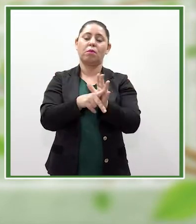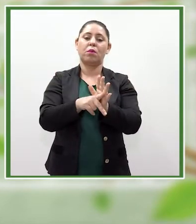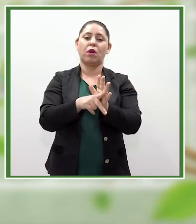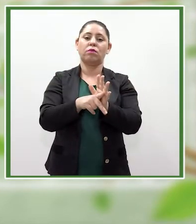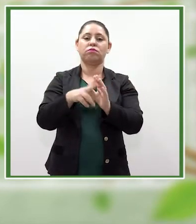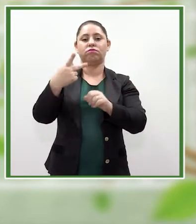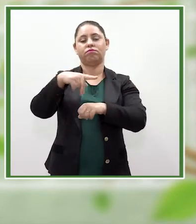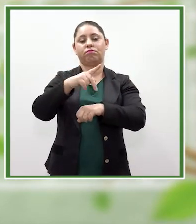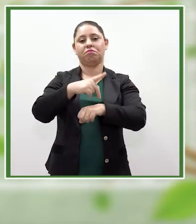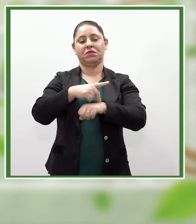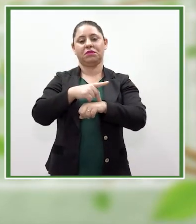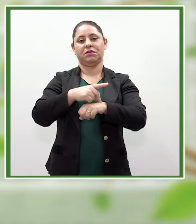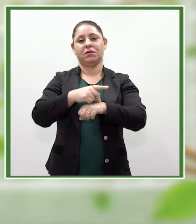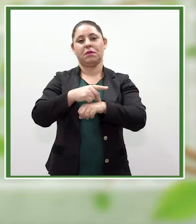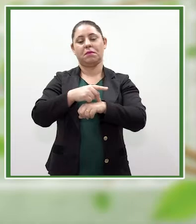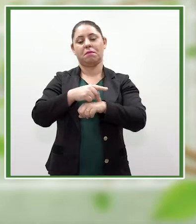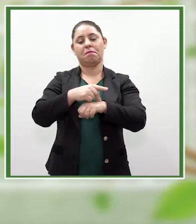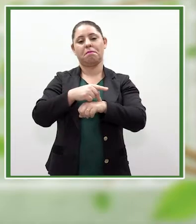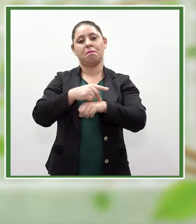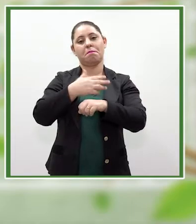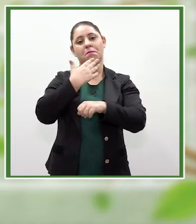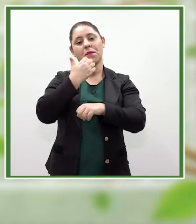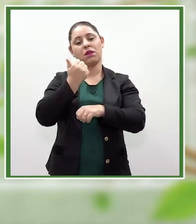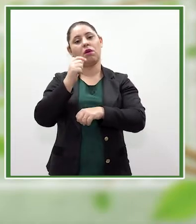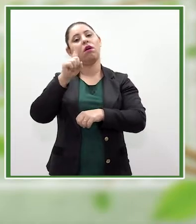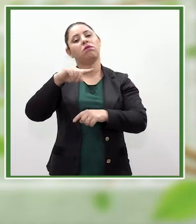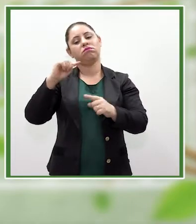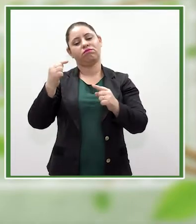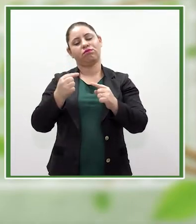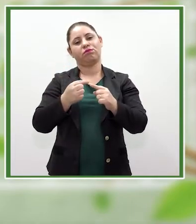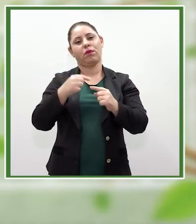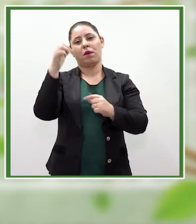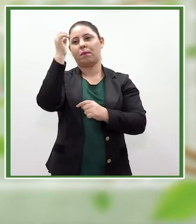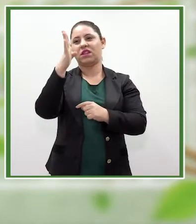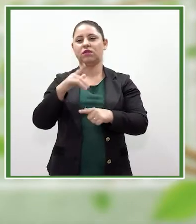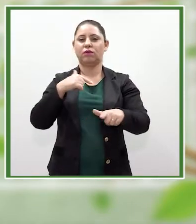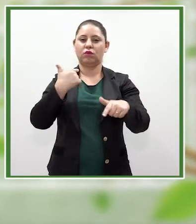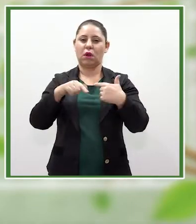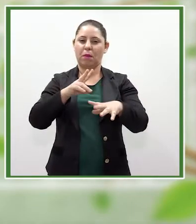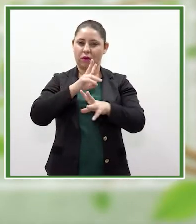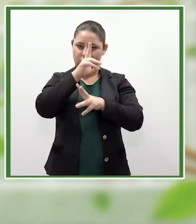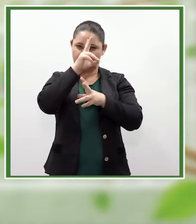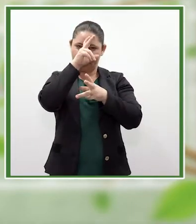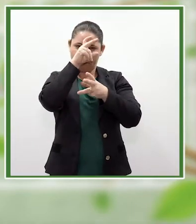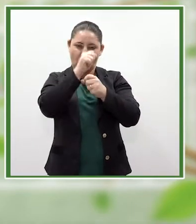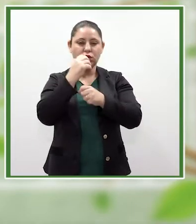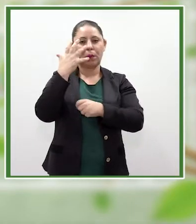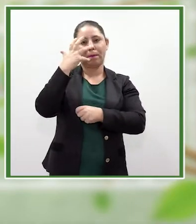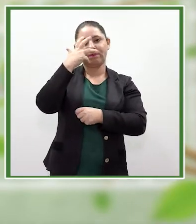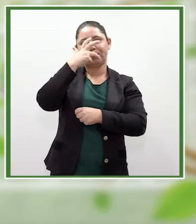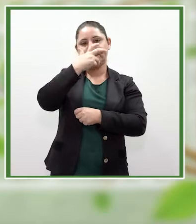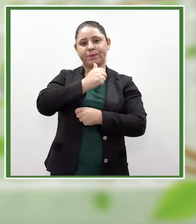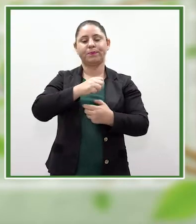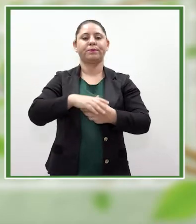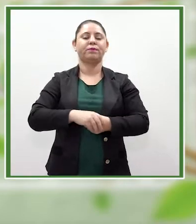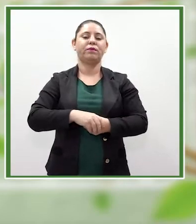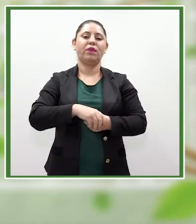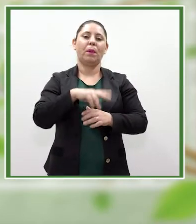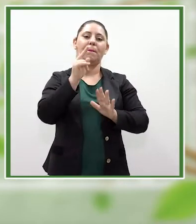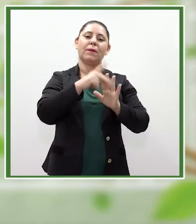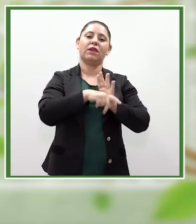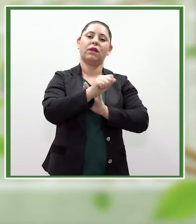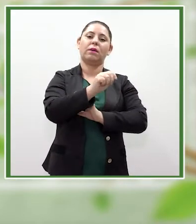agora para a pegada de carbono da carne brasileira, essa tabela mostra vários cenários